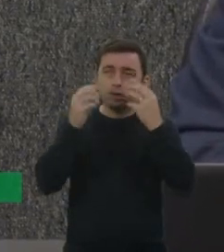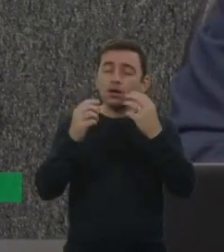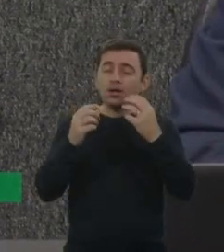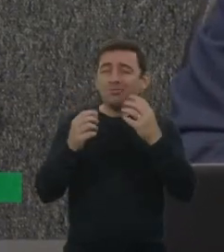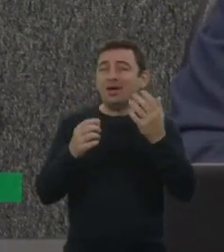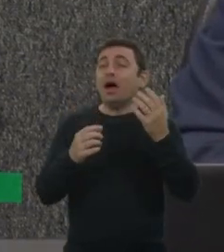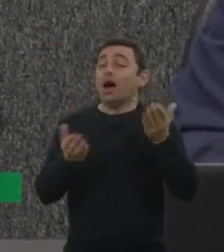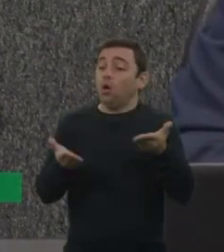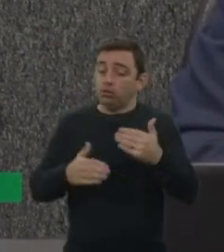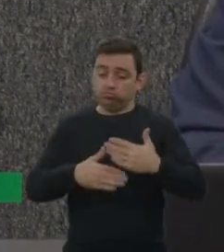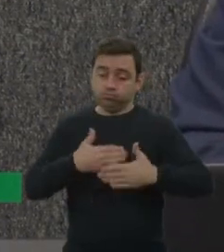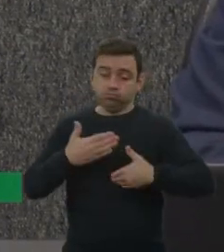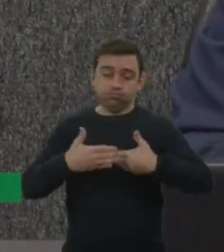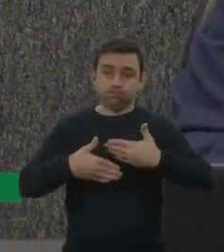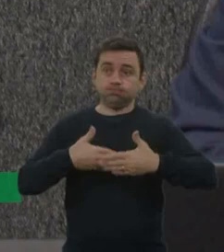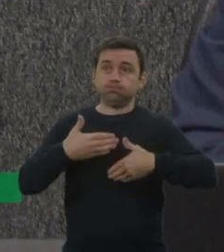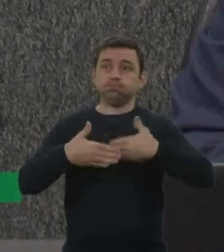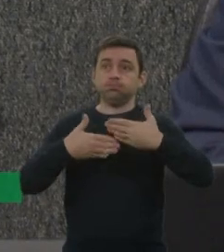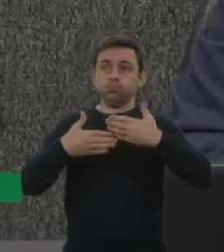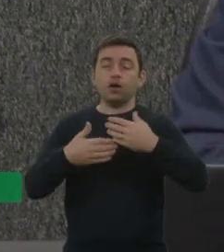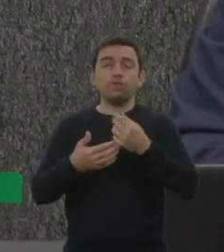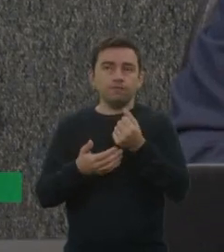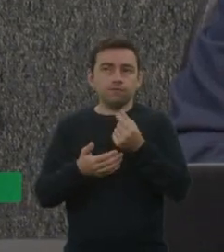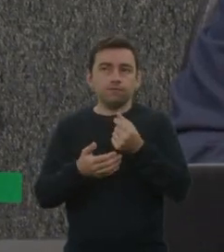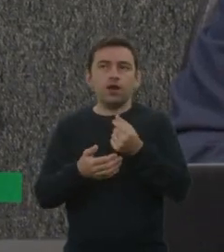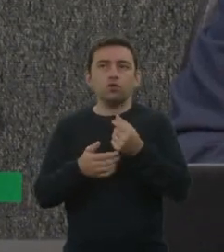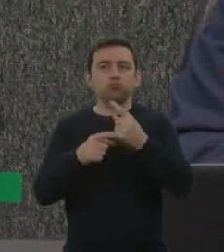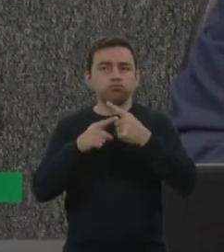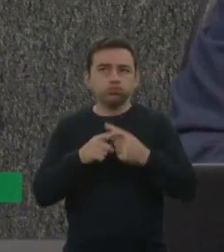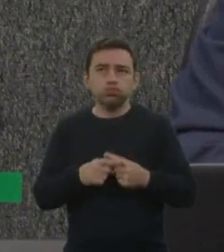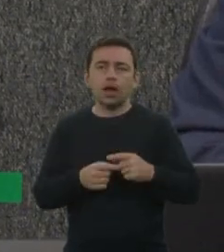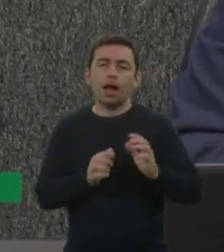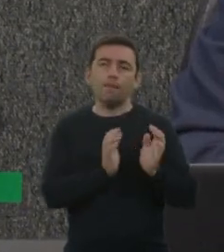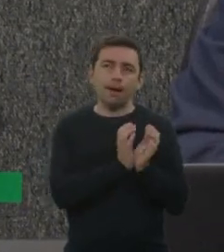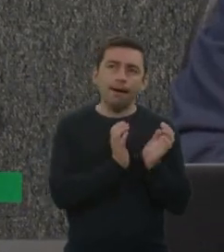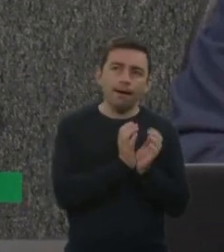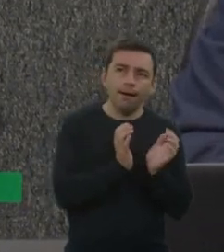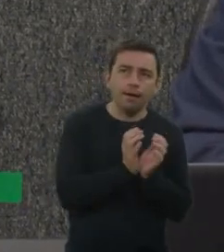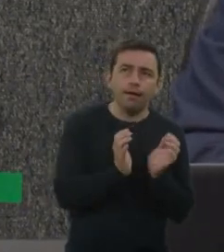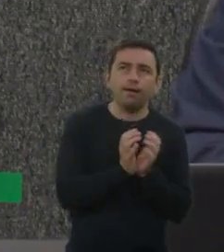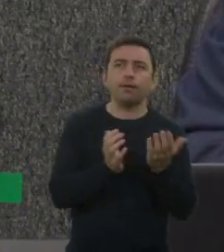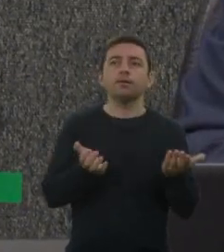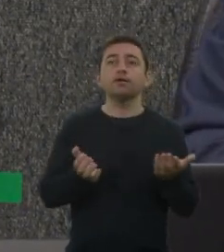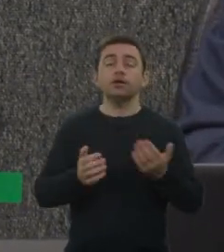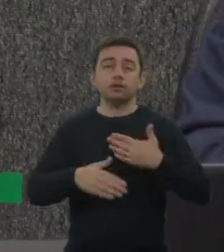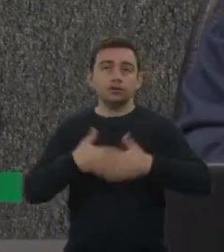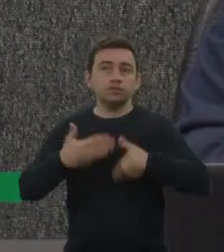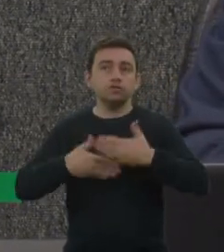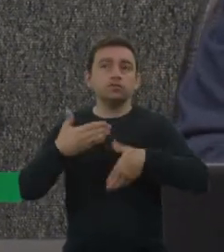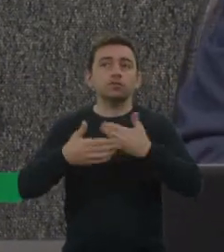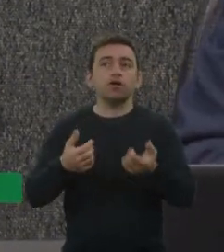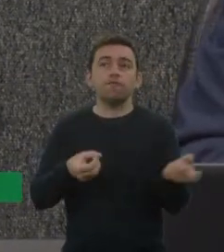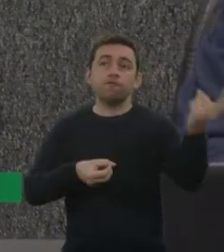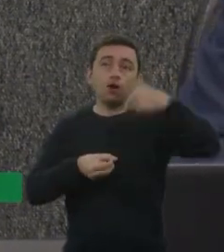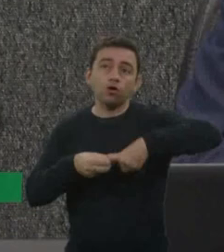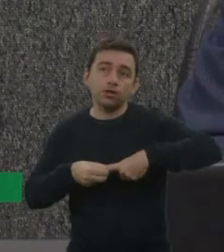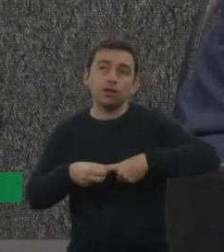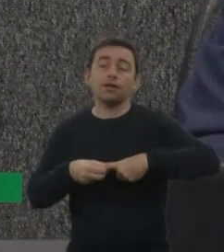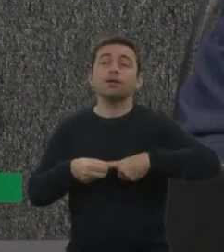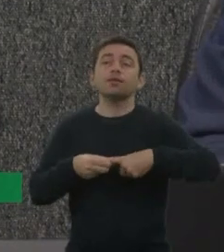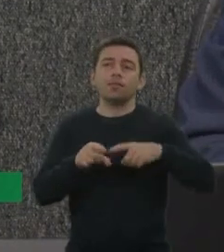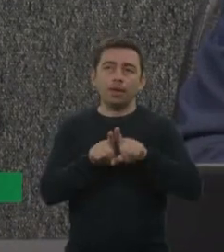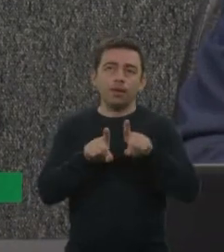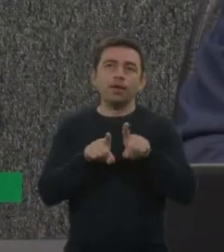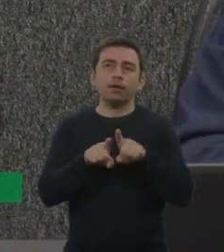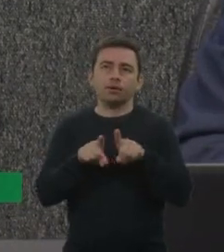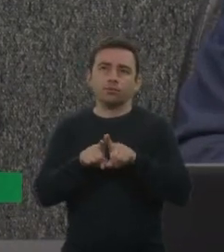bastante. Avançamos no cofinanciamento das APAES. Avançamos na reabilitação nas APAES.